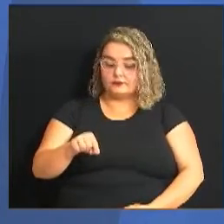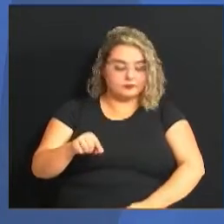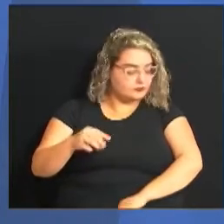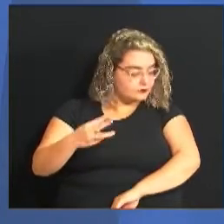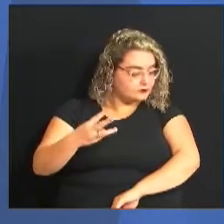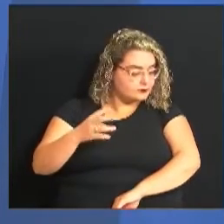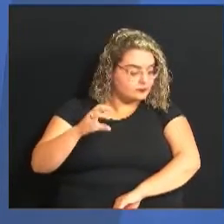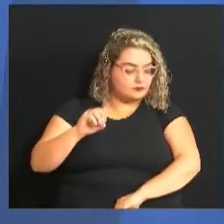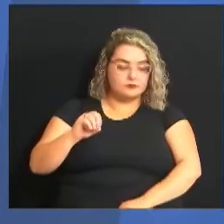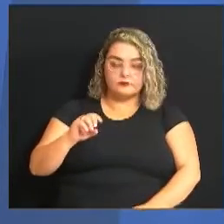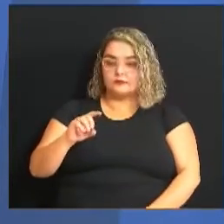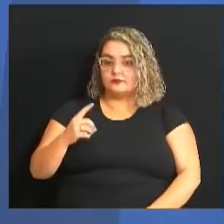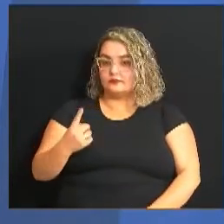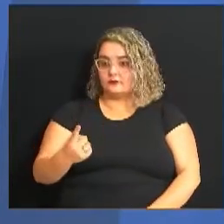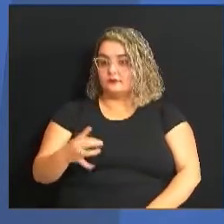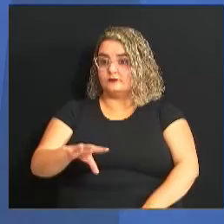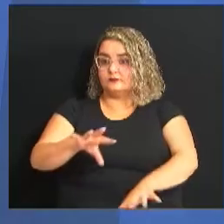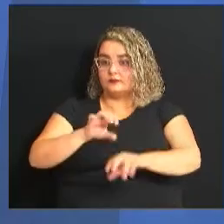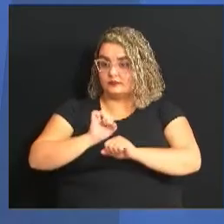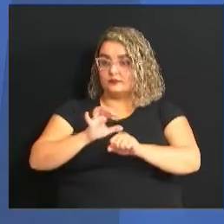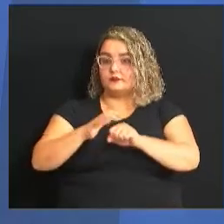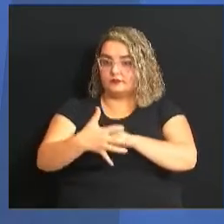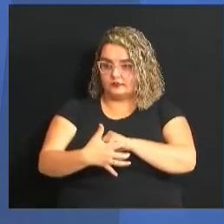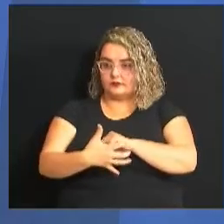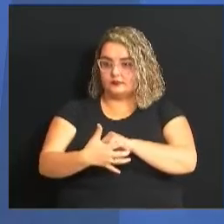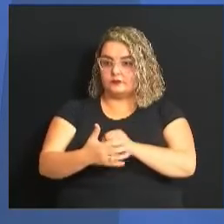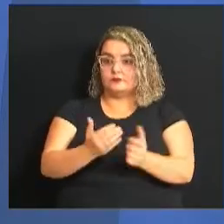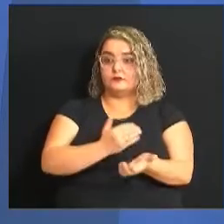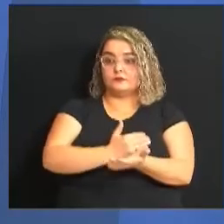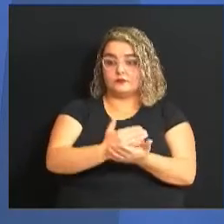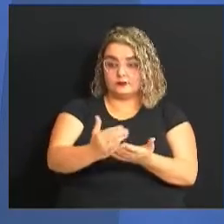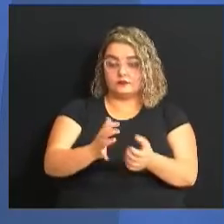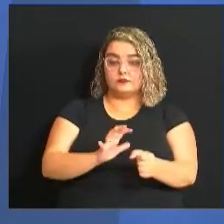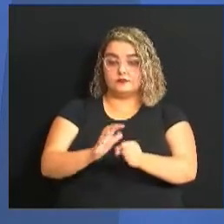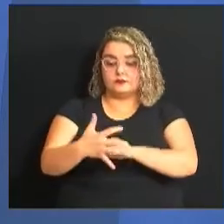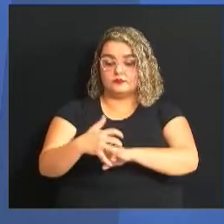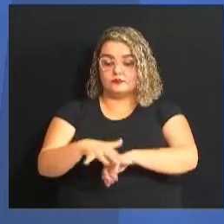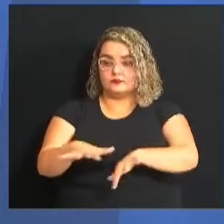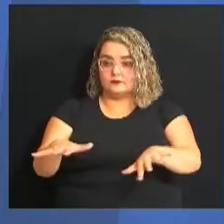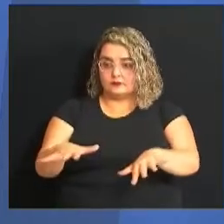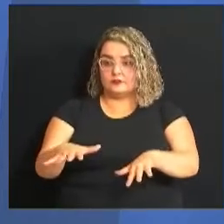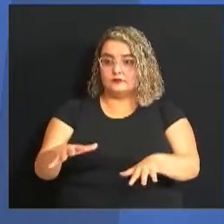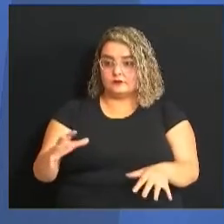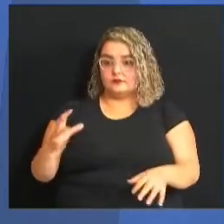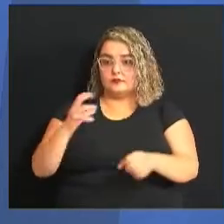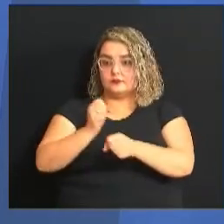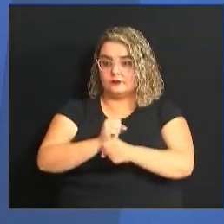255.331 casos confirmados da Covid-19 desde o início da pandemia e soma